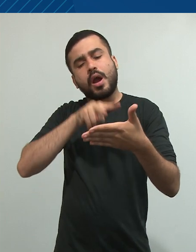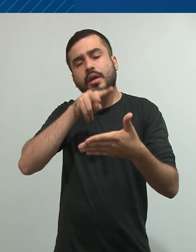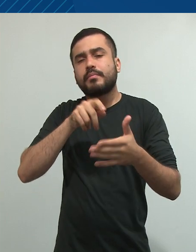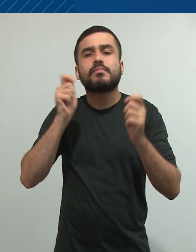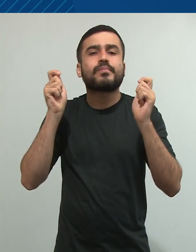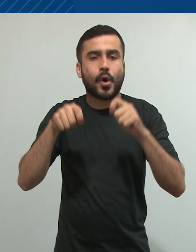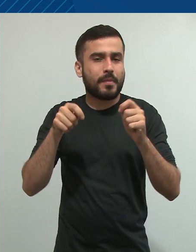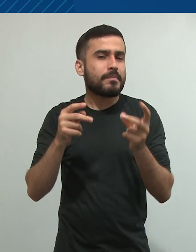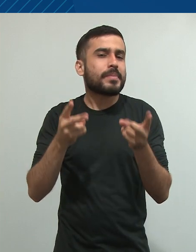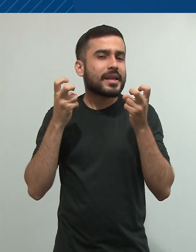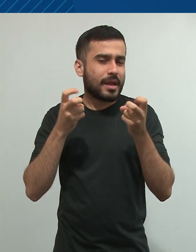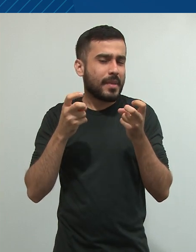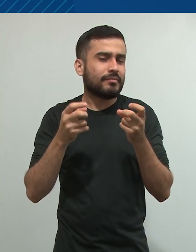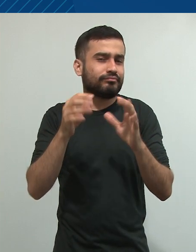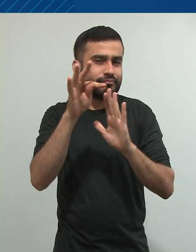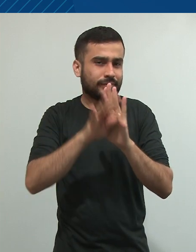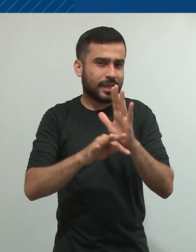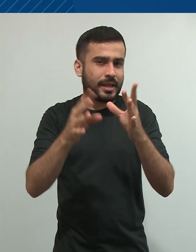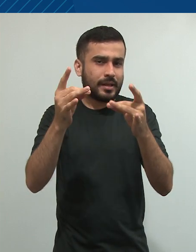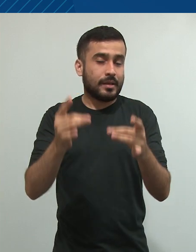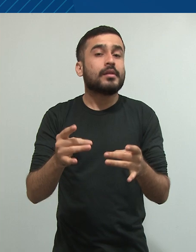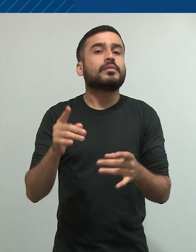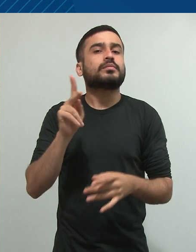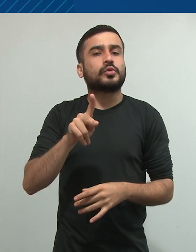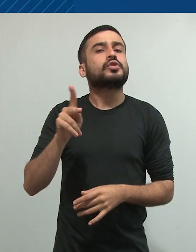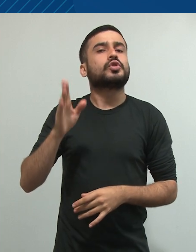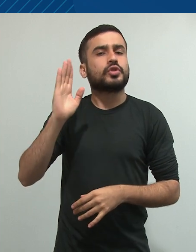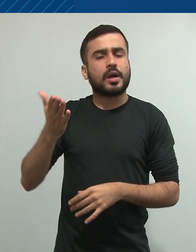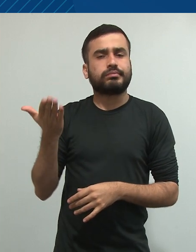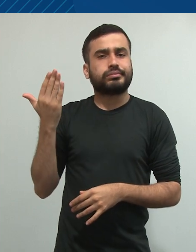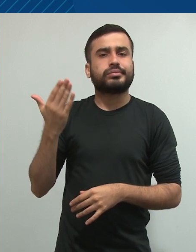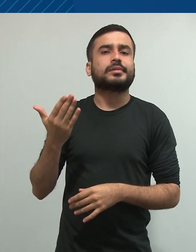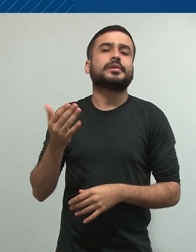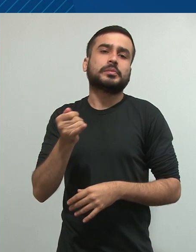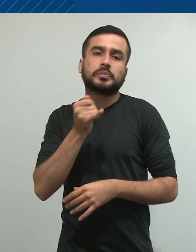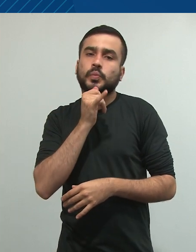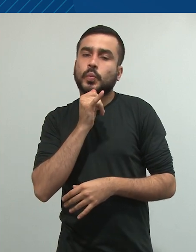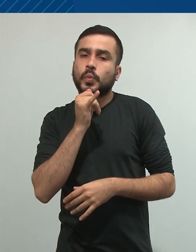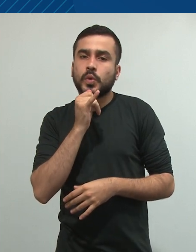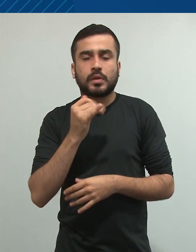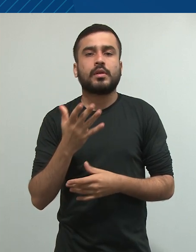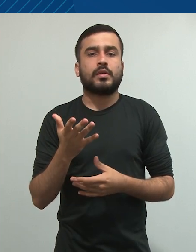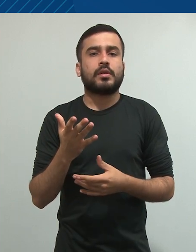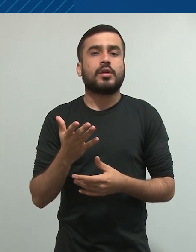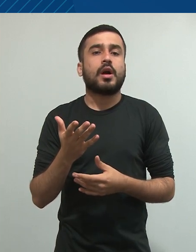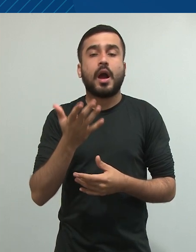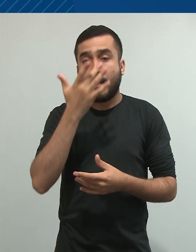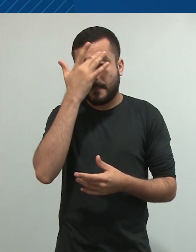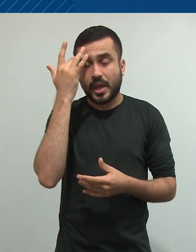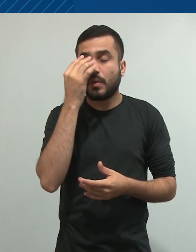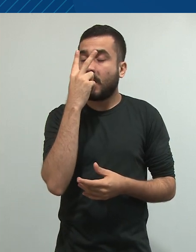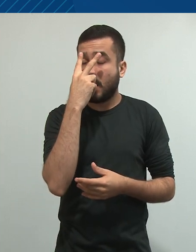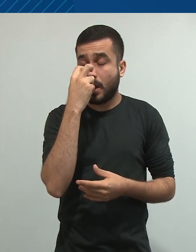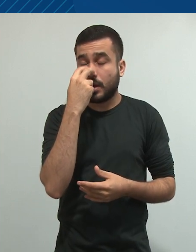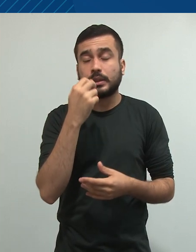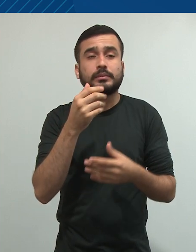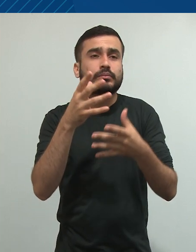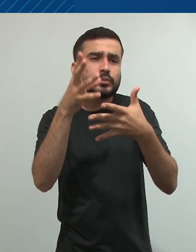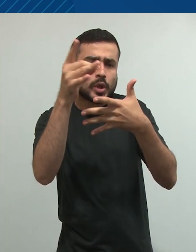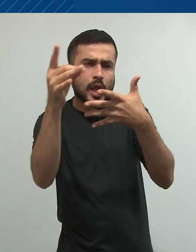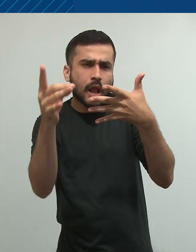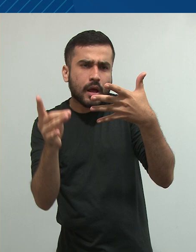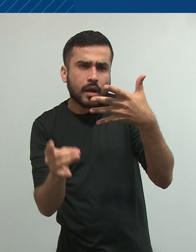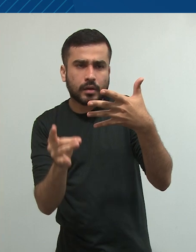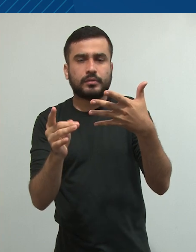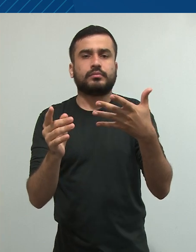de um texto descritivo. O professor deu o exemplo ali, do cego que fazia a descrição dos jogos do Fluminense.